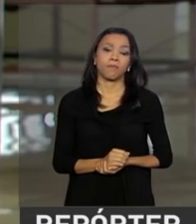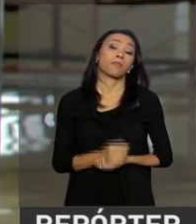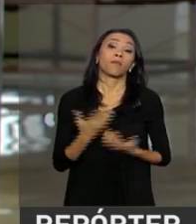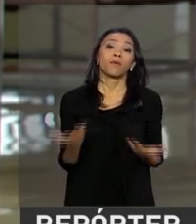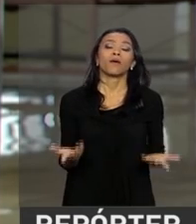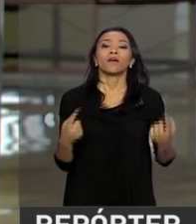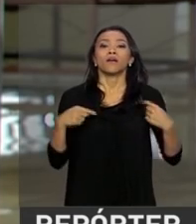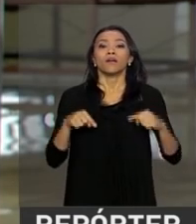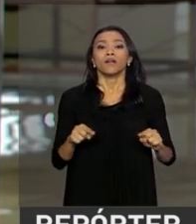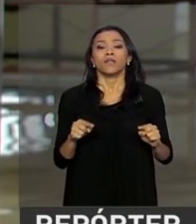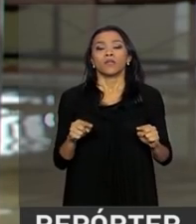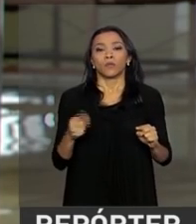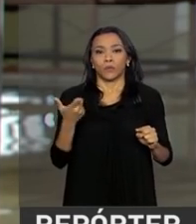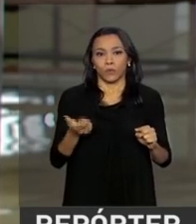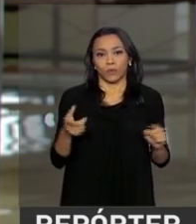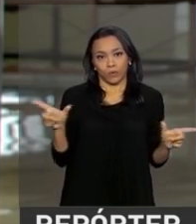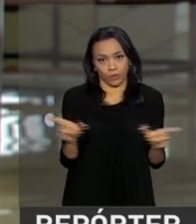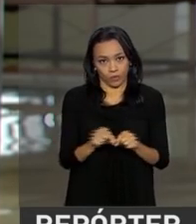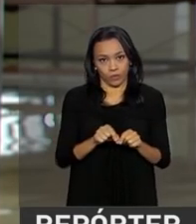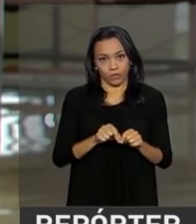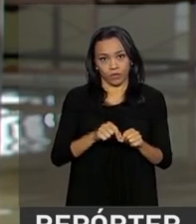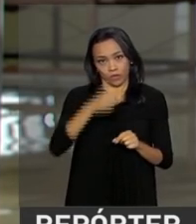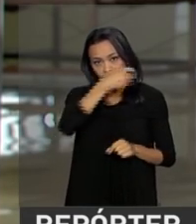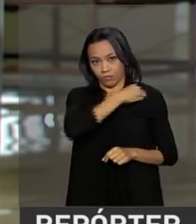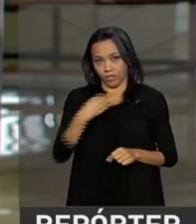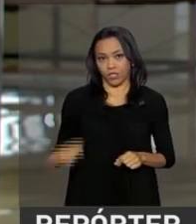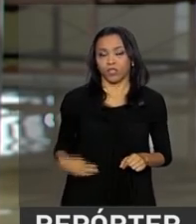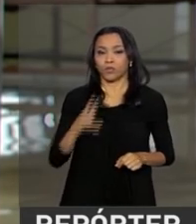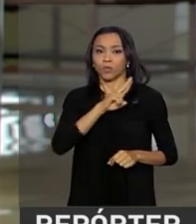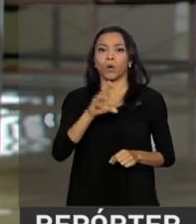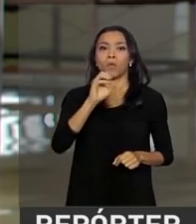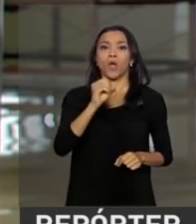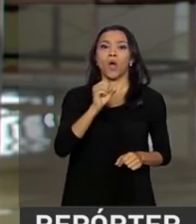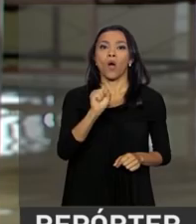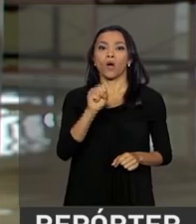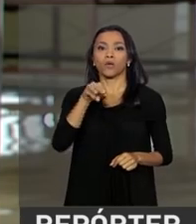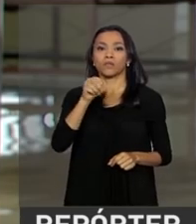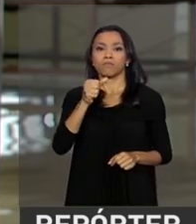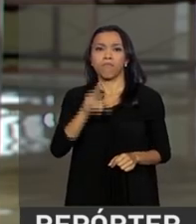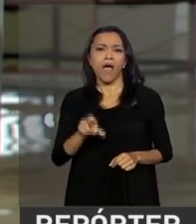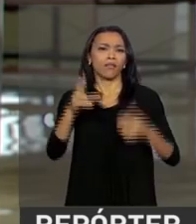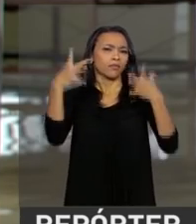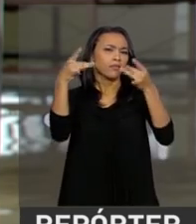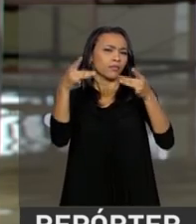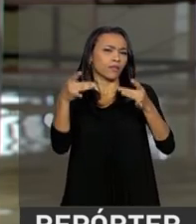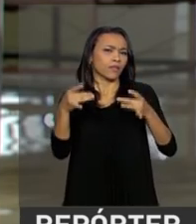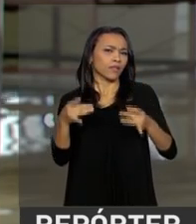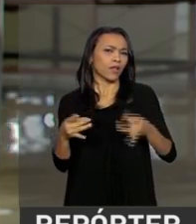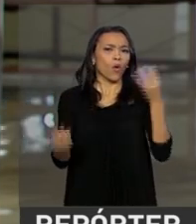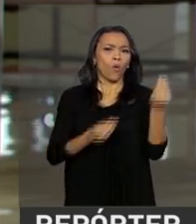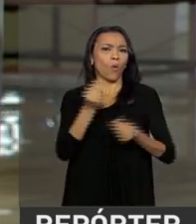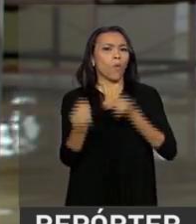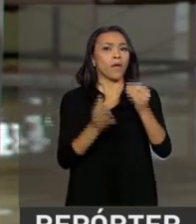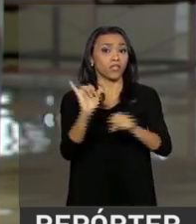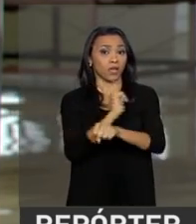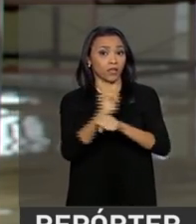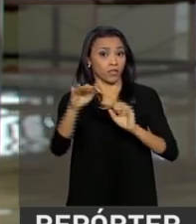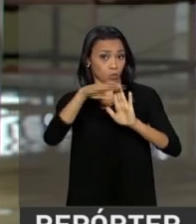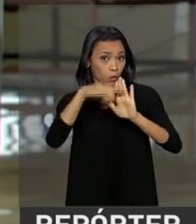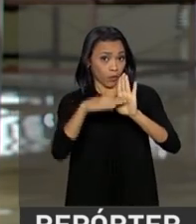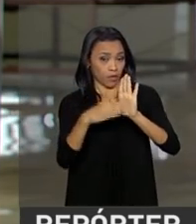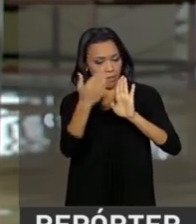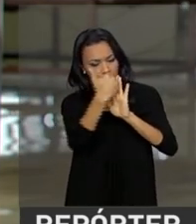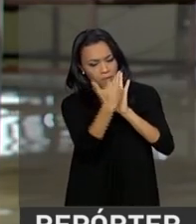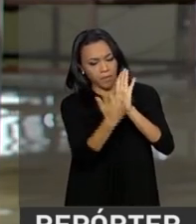Bom, o ministro do Desenvolvimento Social e Agrário, o ministro Osmar Terra, detalhou um pouco as ações aí desse programa em uma